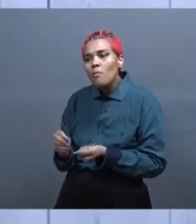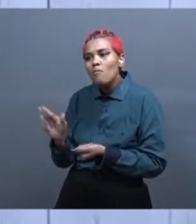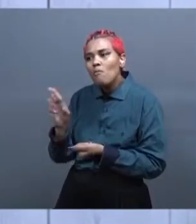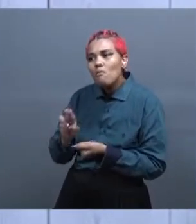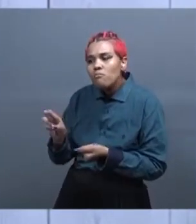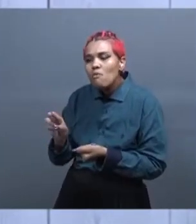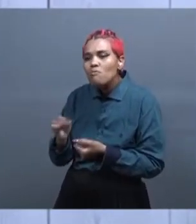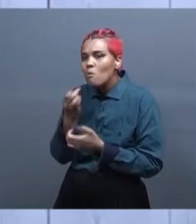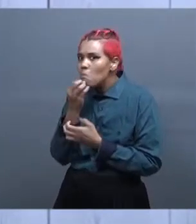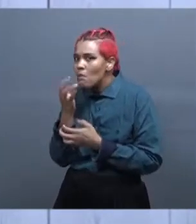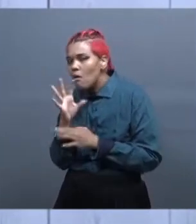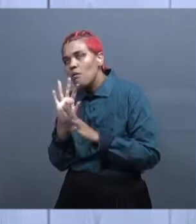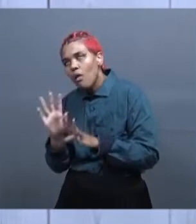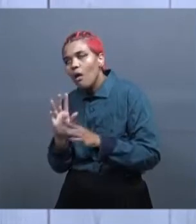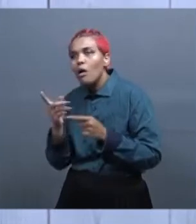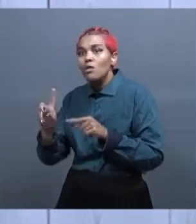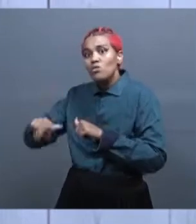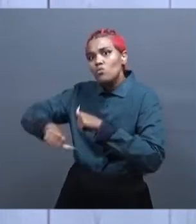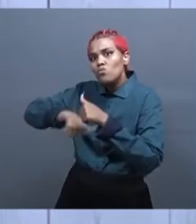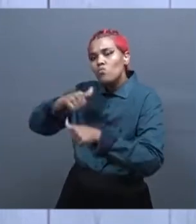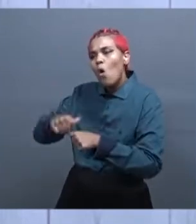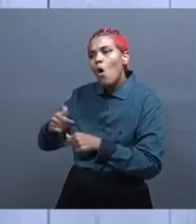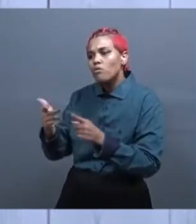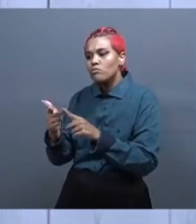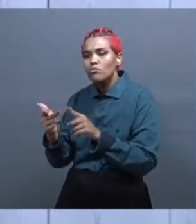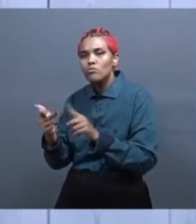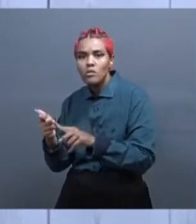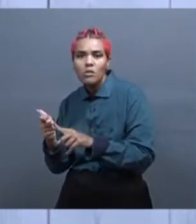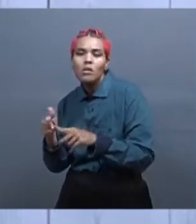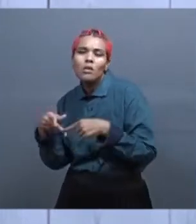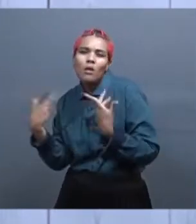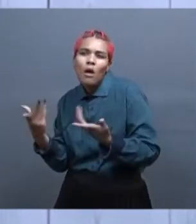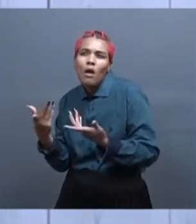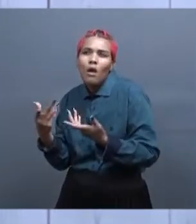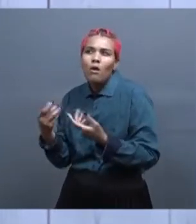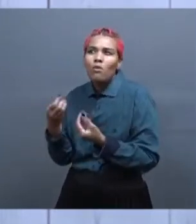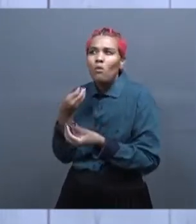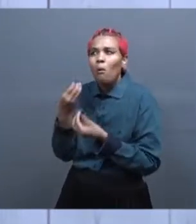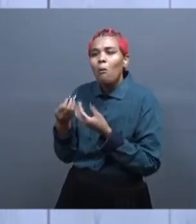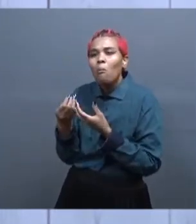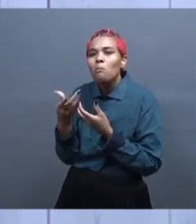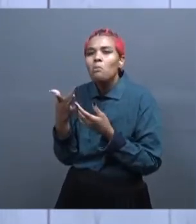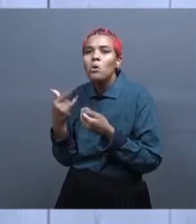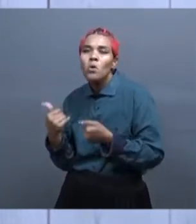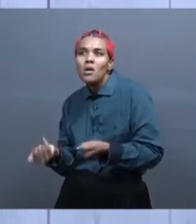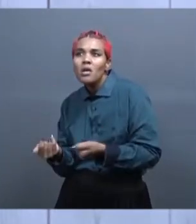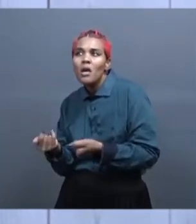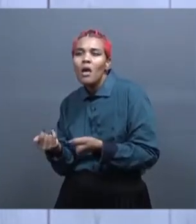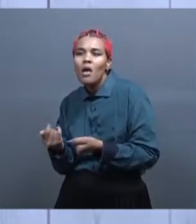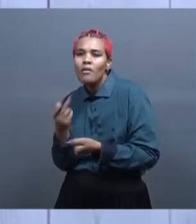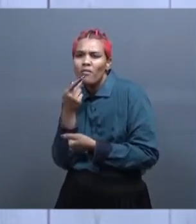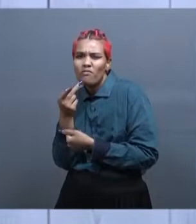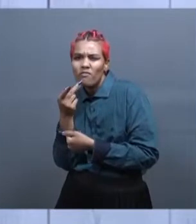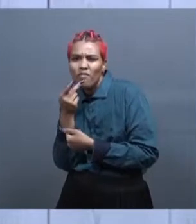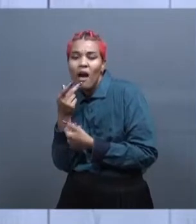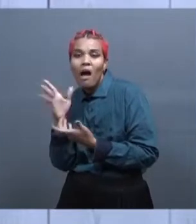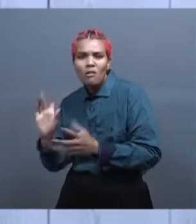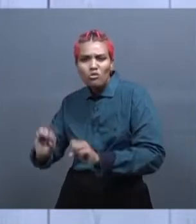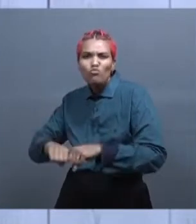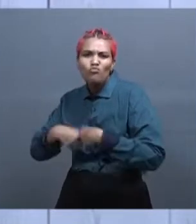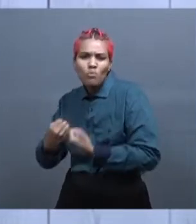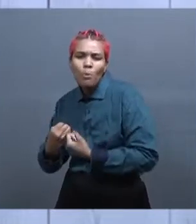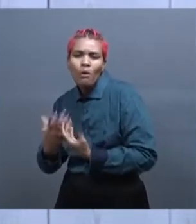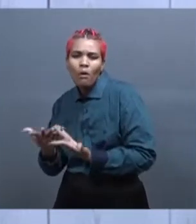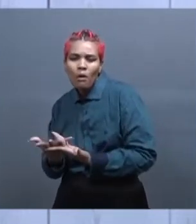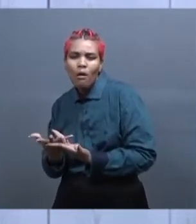tatuagem e um outro sentido que talvez teria mais a ver com isso que que a gente está chamando aqui de superação